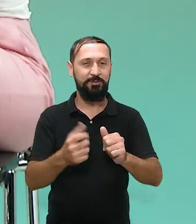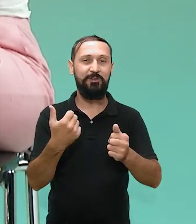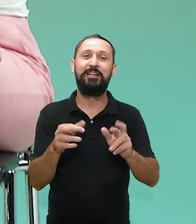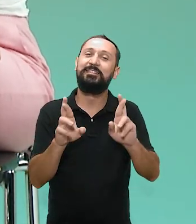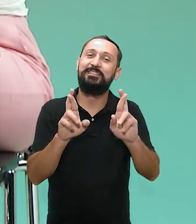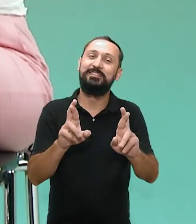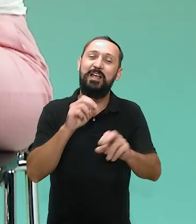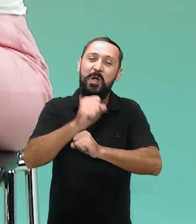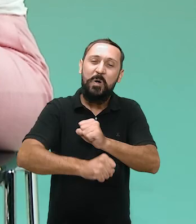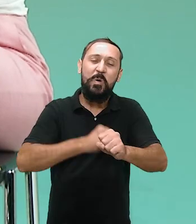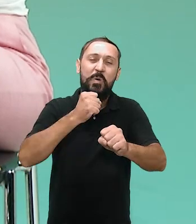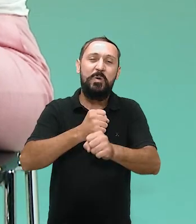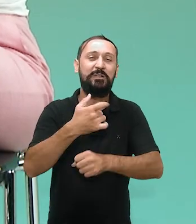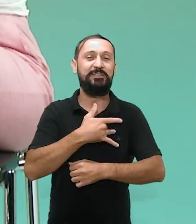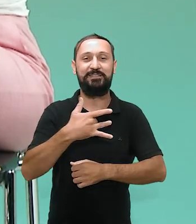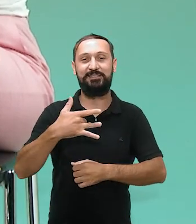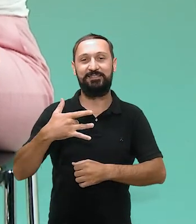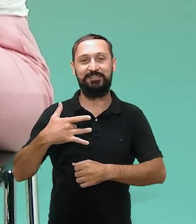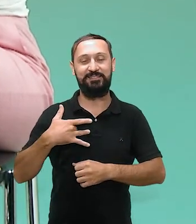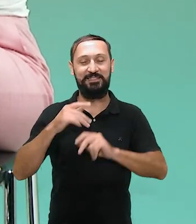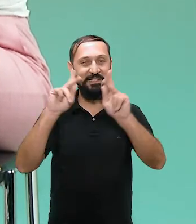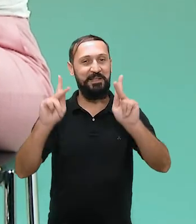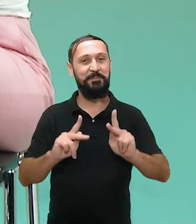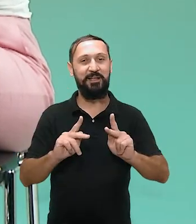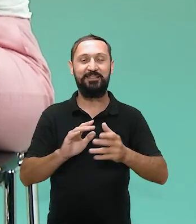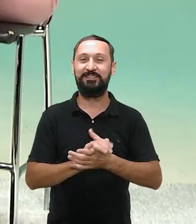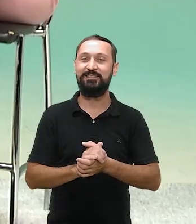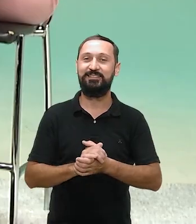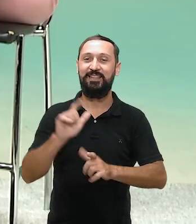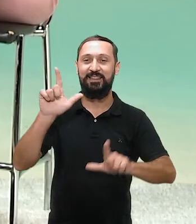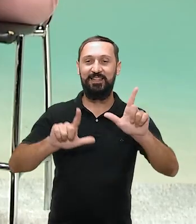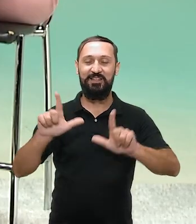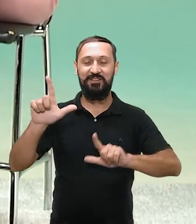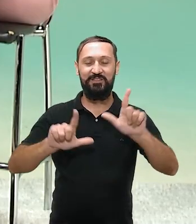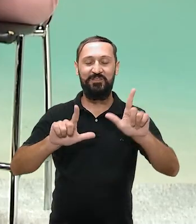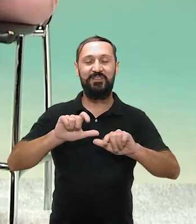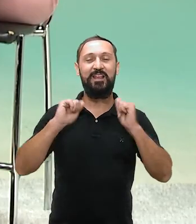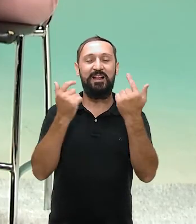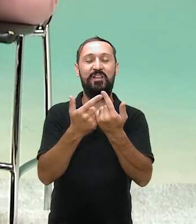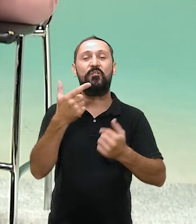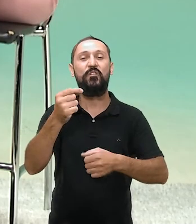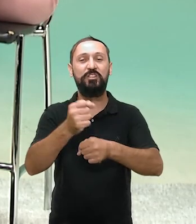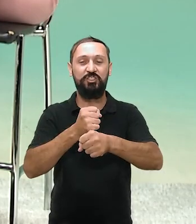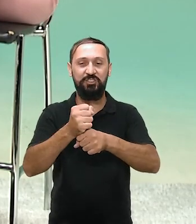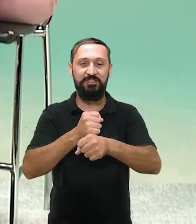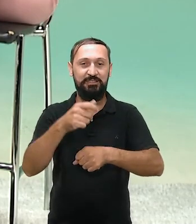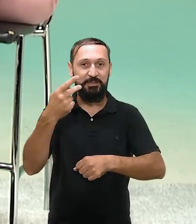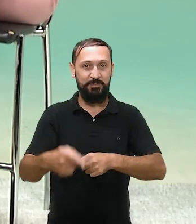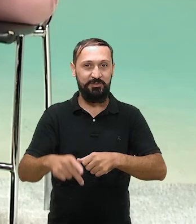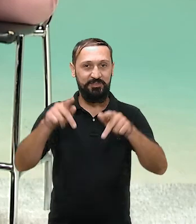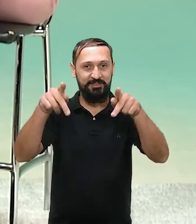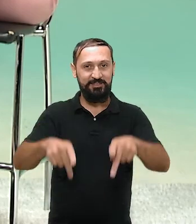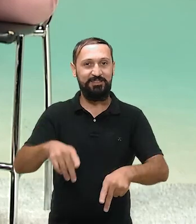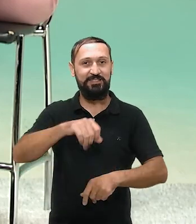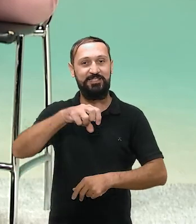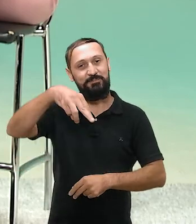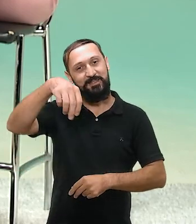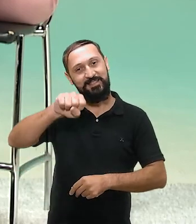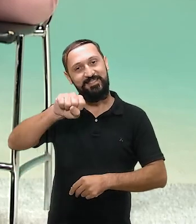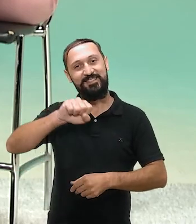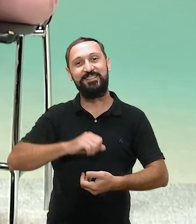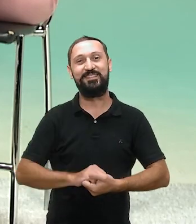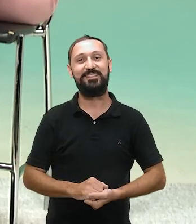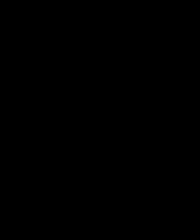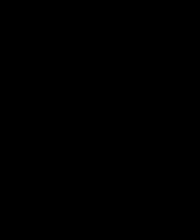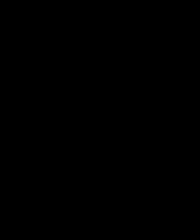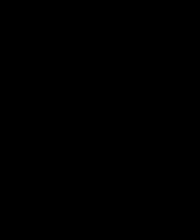elas. E também quero desejar um ano cheio de saúde e muita paz. TV Alemes, 20 anos da TV da gente de MS.